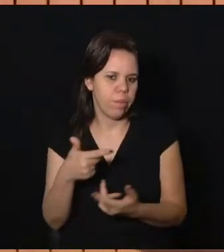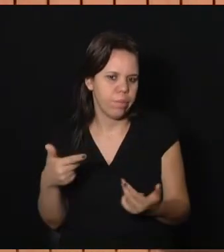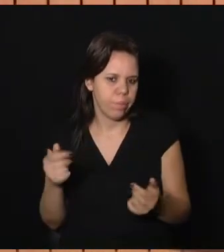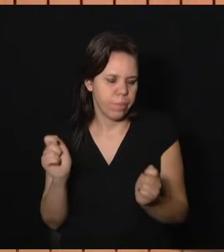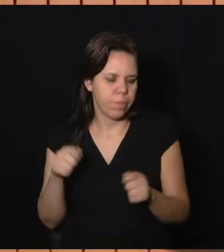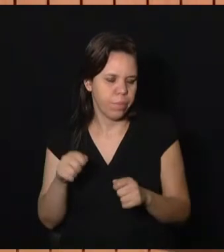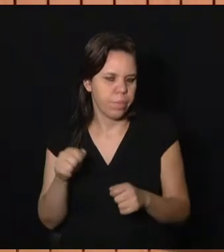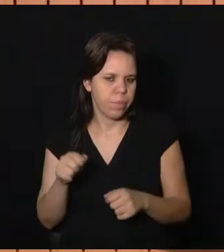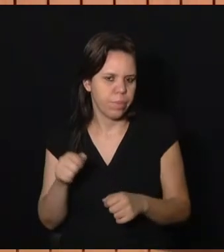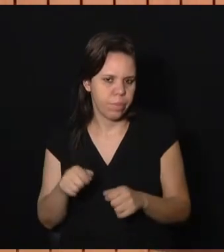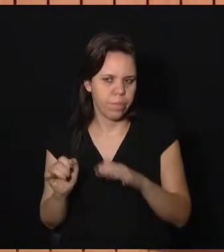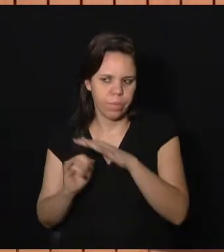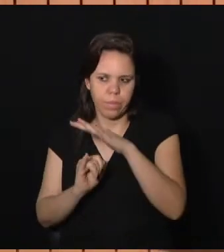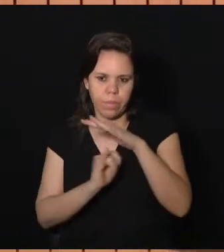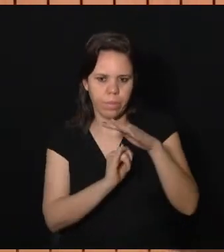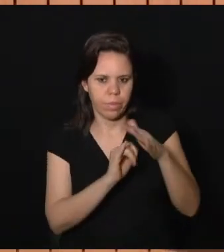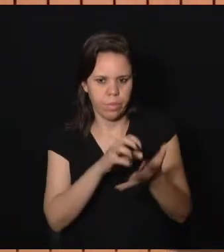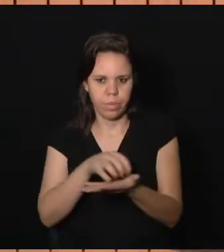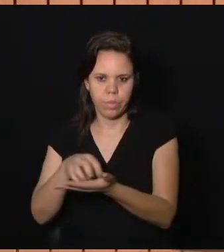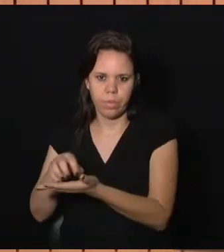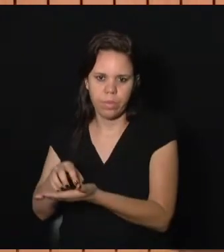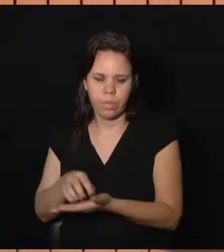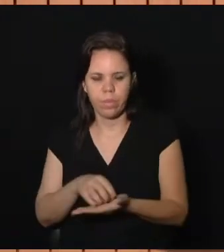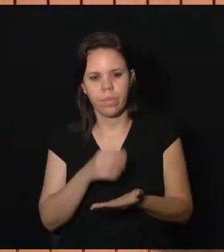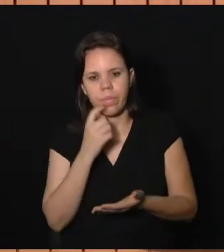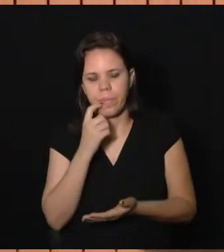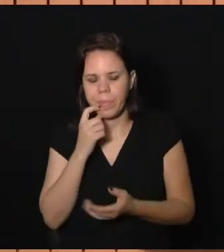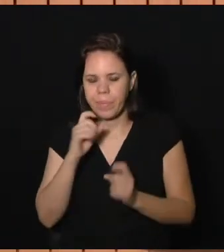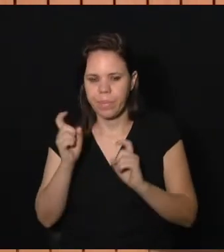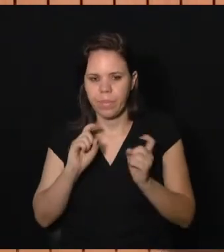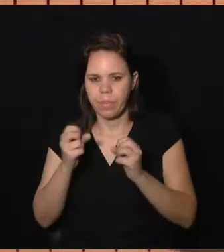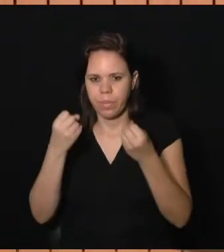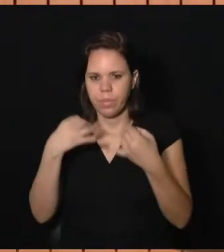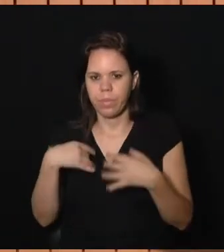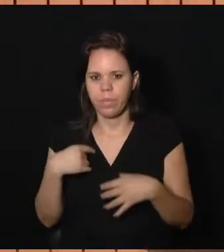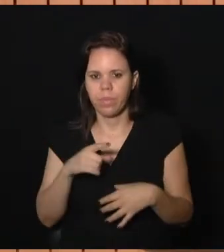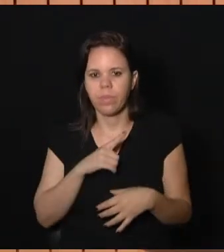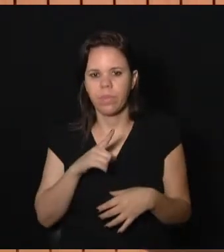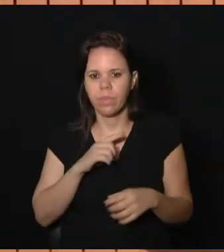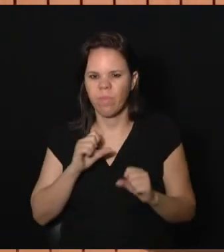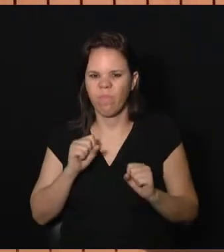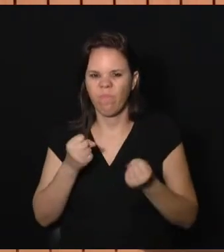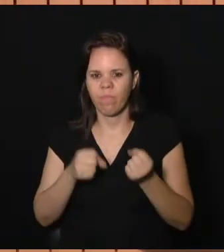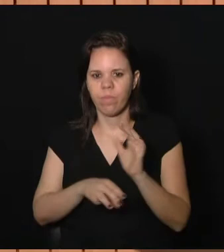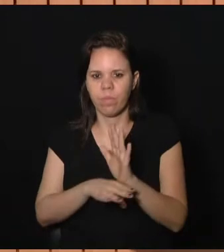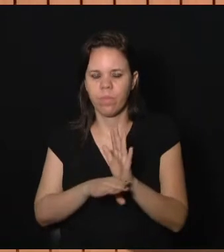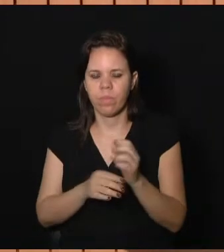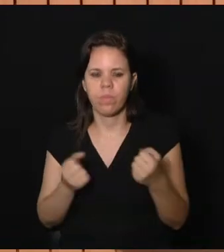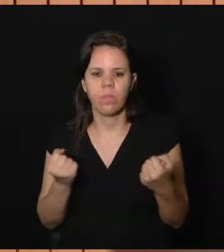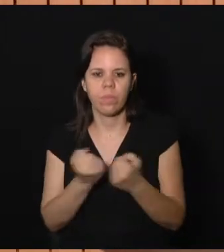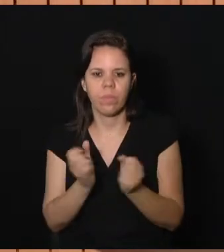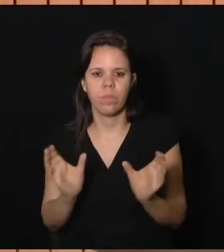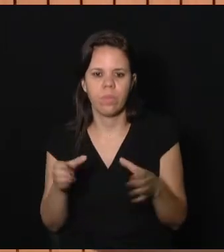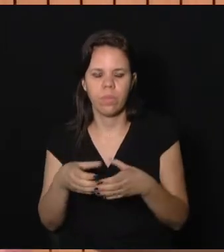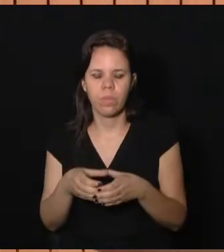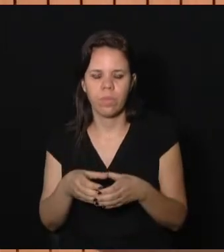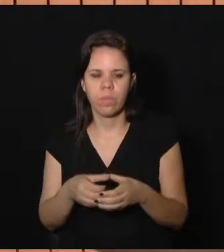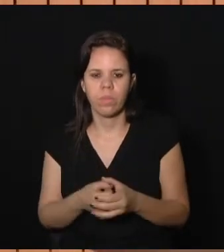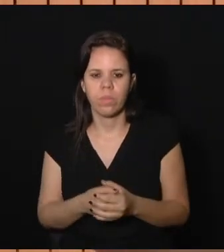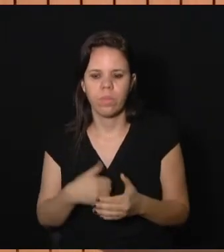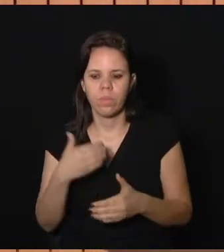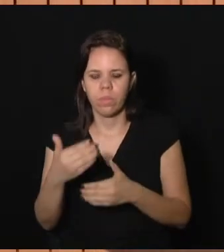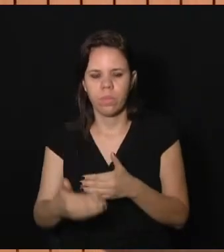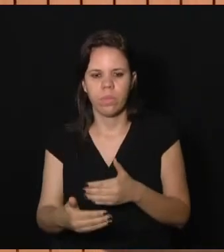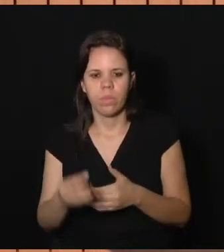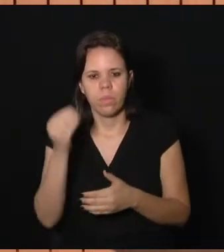que sim. As entidades, como eu disse na reunião, as entidades de classe têm dado muita força e apoio para a comissão. Agora, o próximo passo